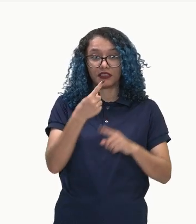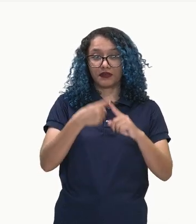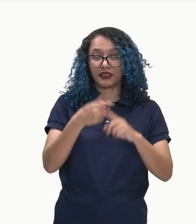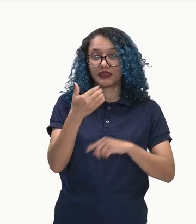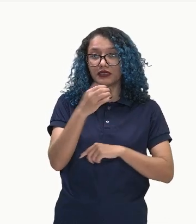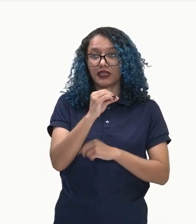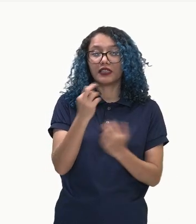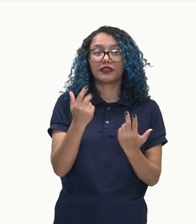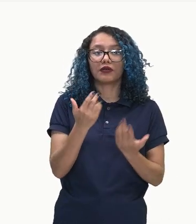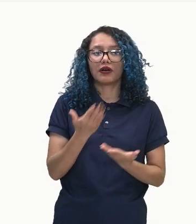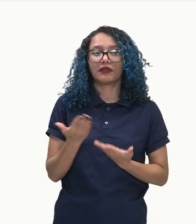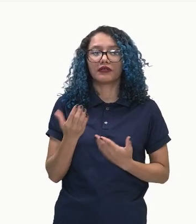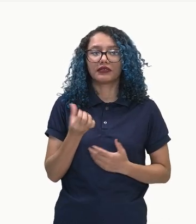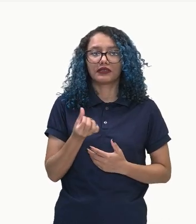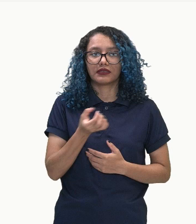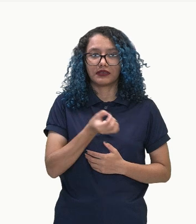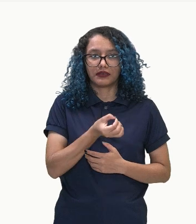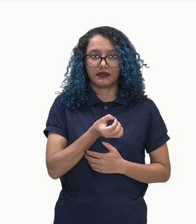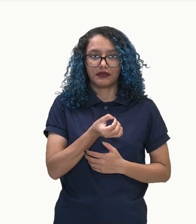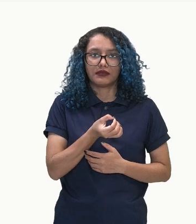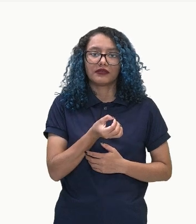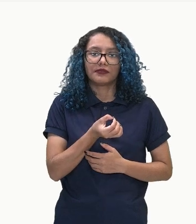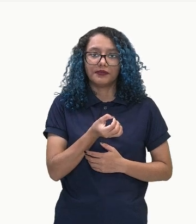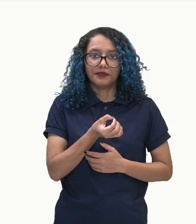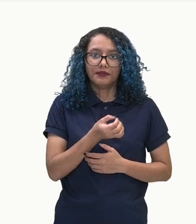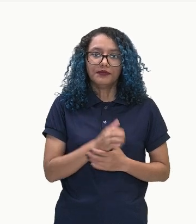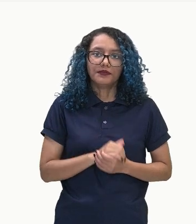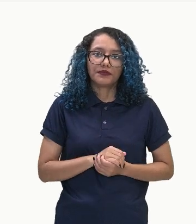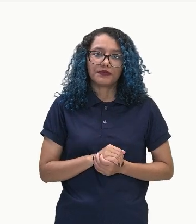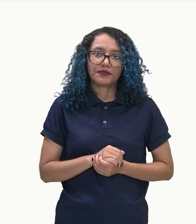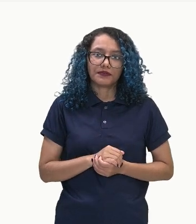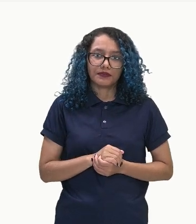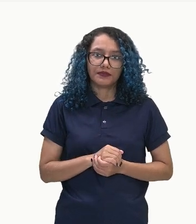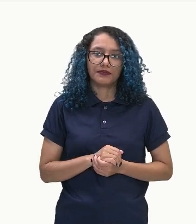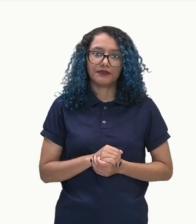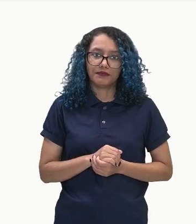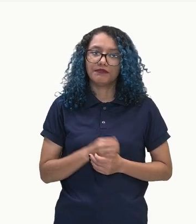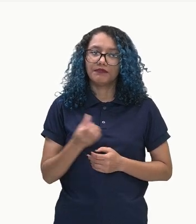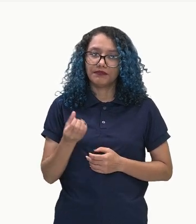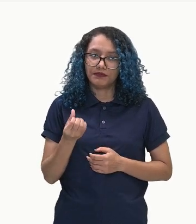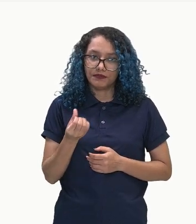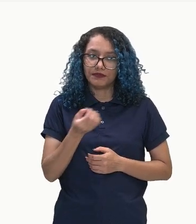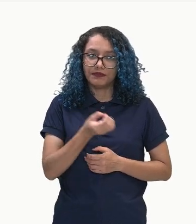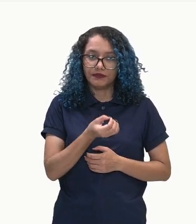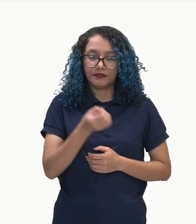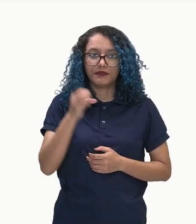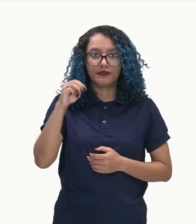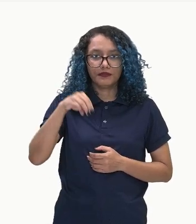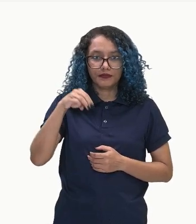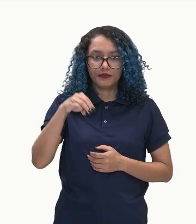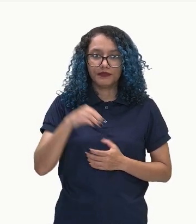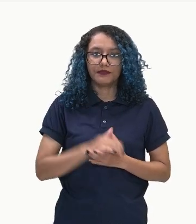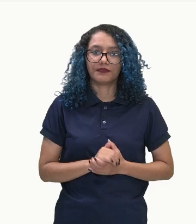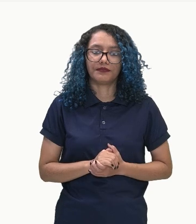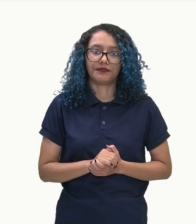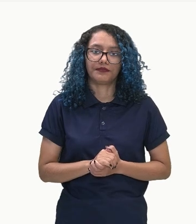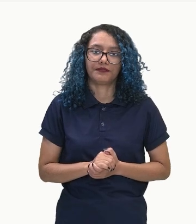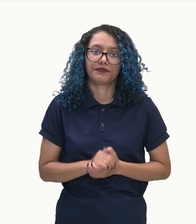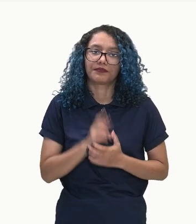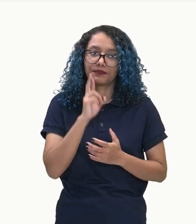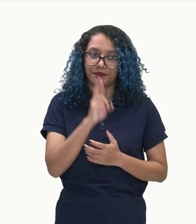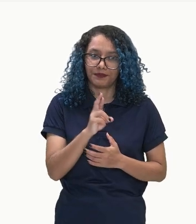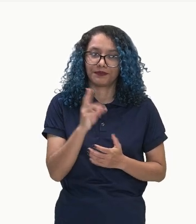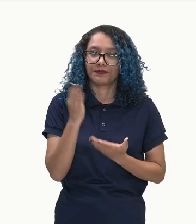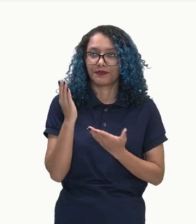10, 60. 60 metros. Pronto. A resposta aí da nossa questão, né,